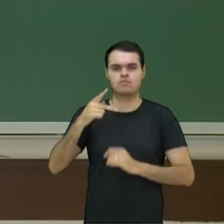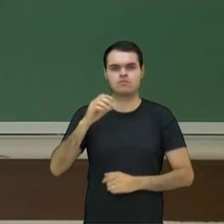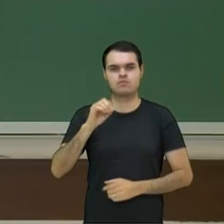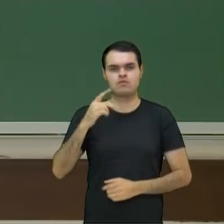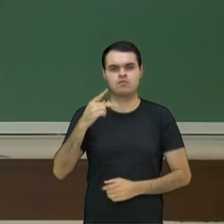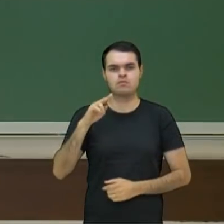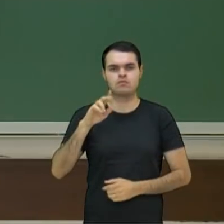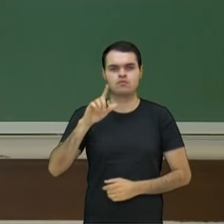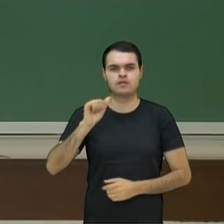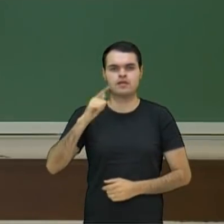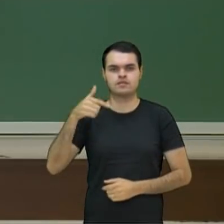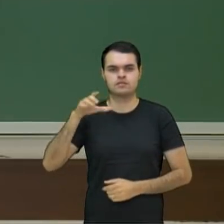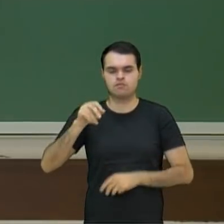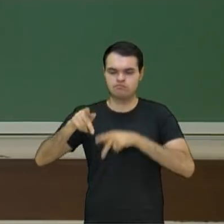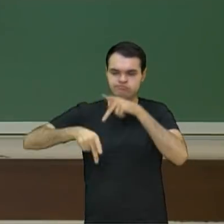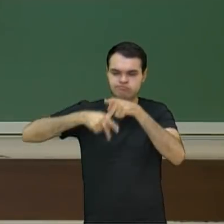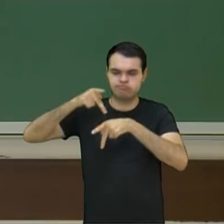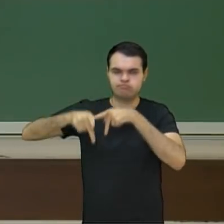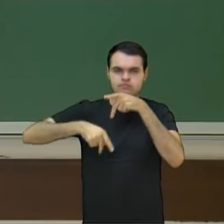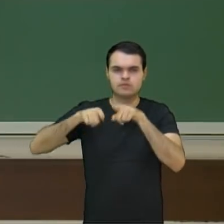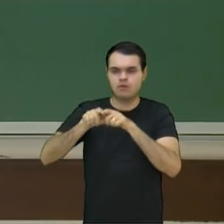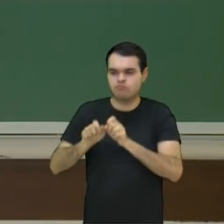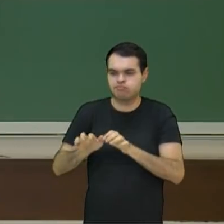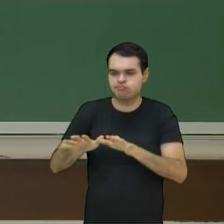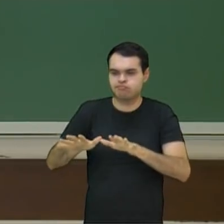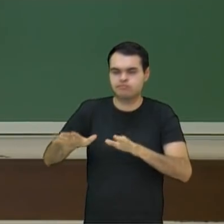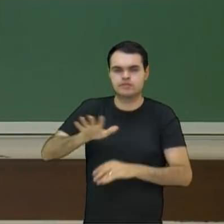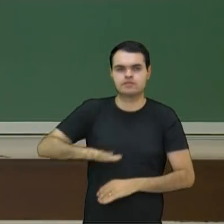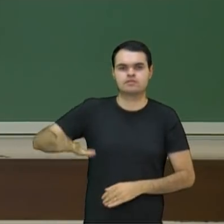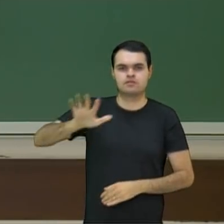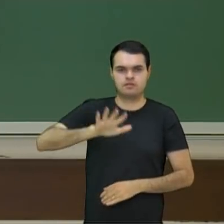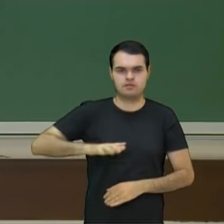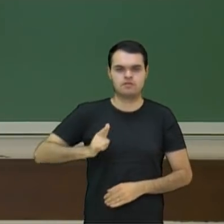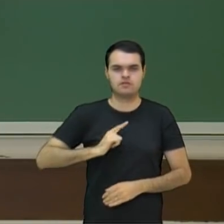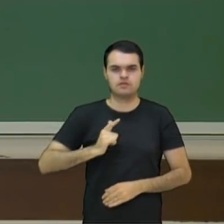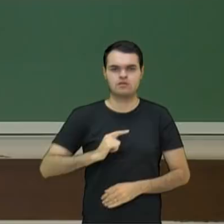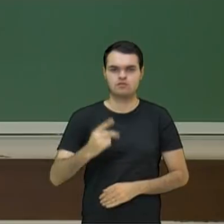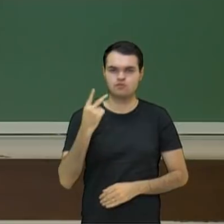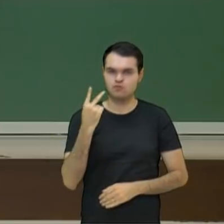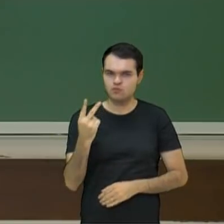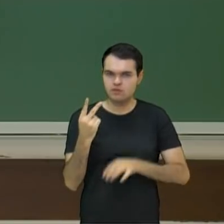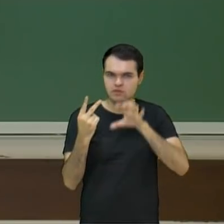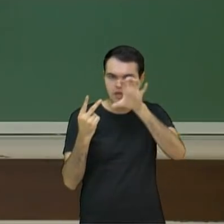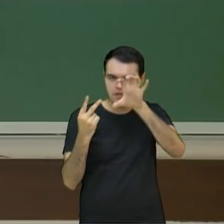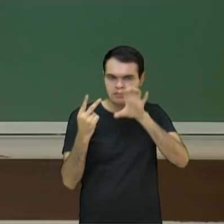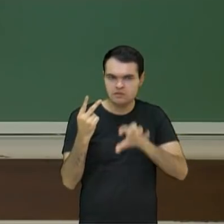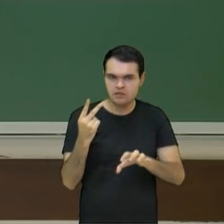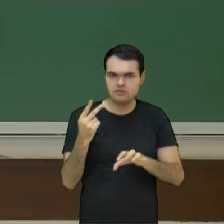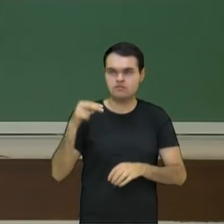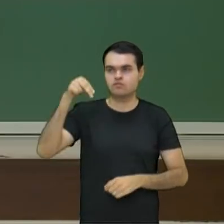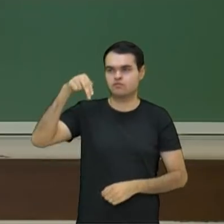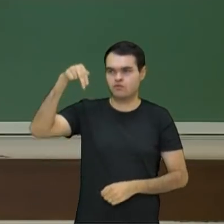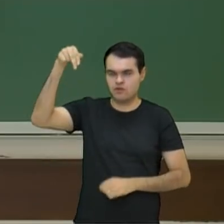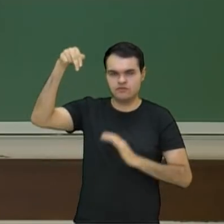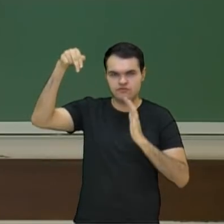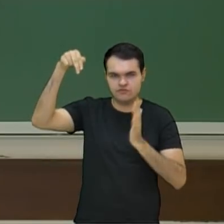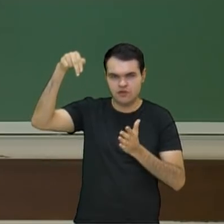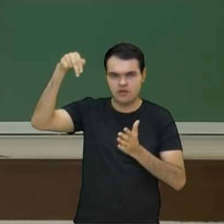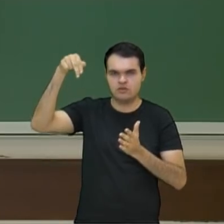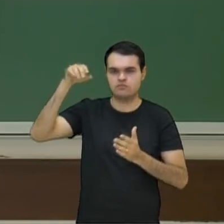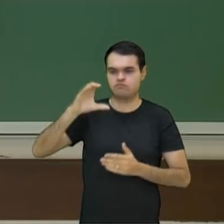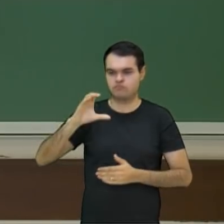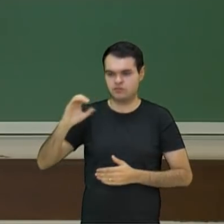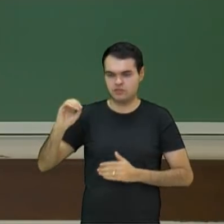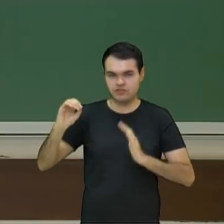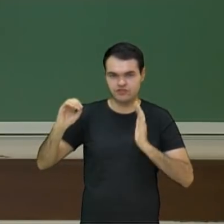de ocupação dessas áreas e tudo mais. Então nós temos ainda duas regiões para estudar. Estudamos o norte, o centro-oeste e o